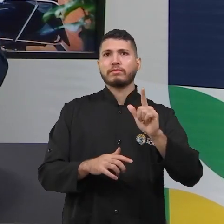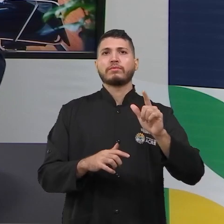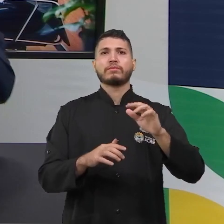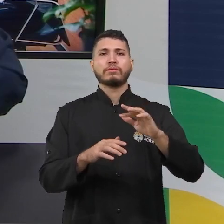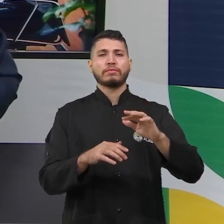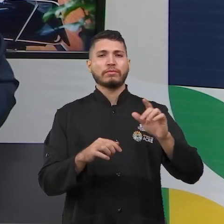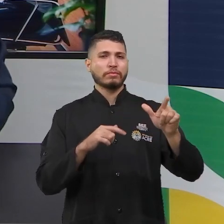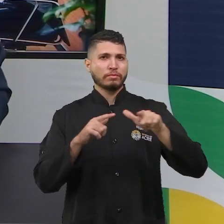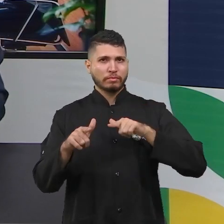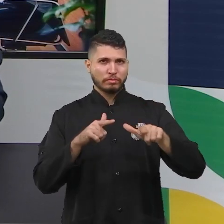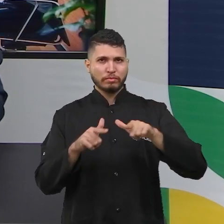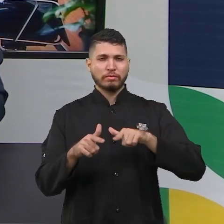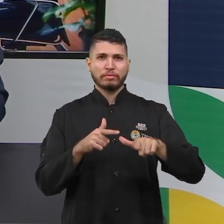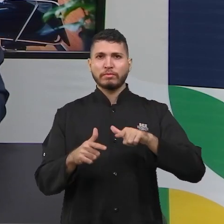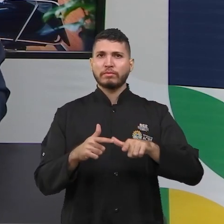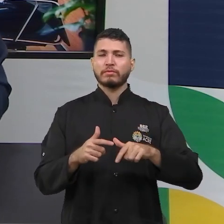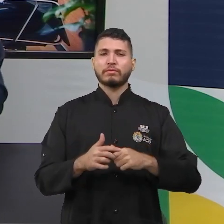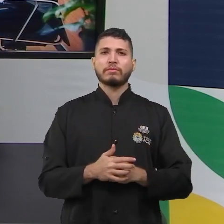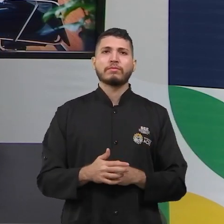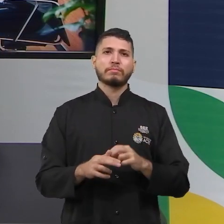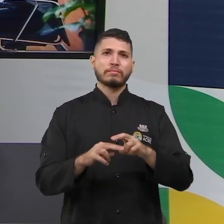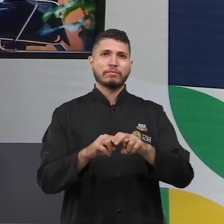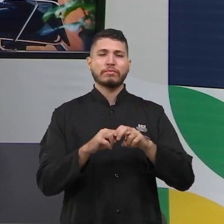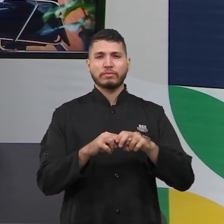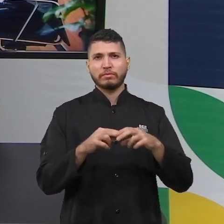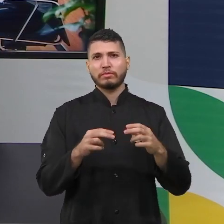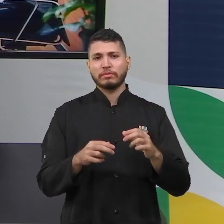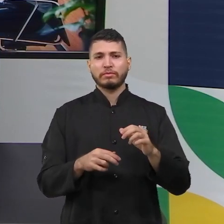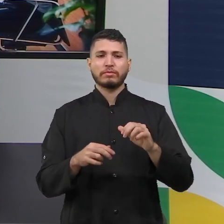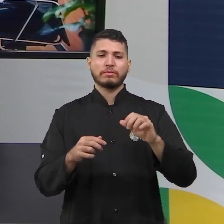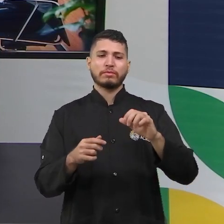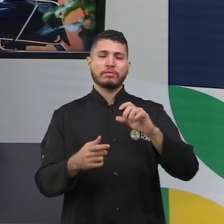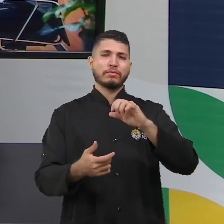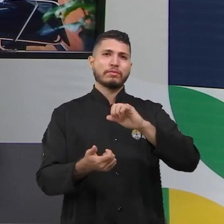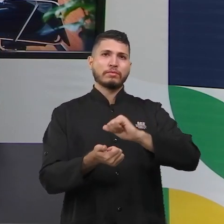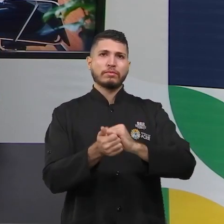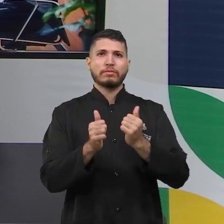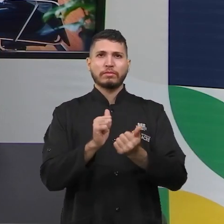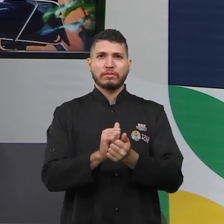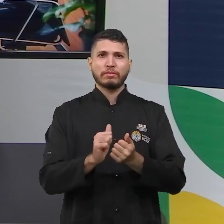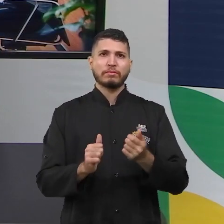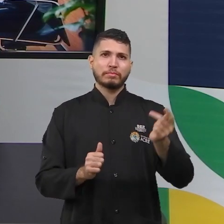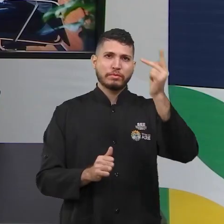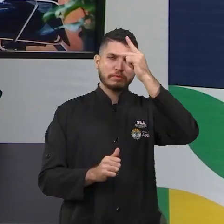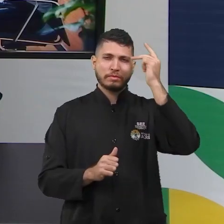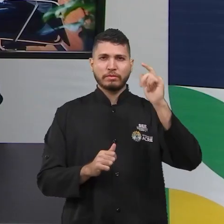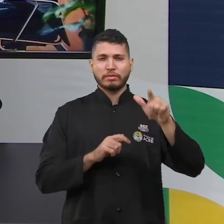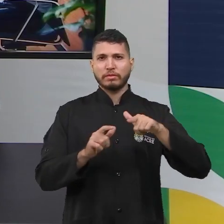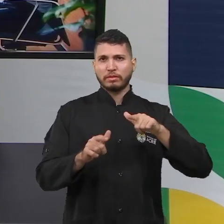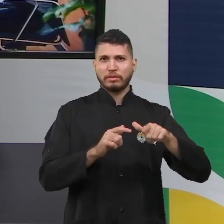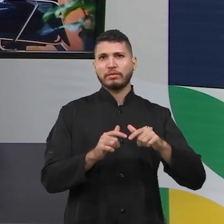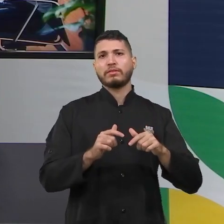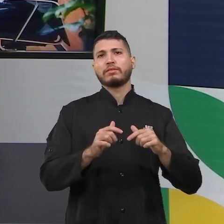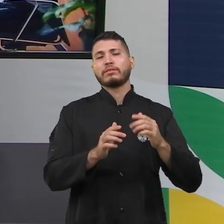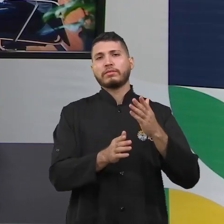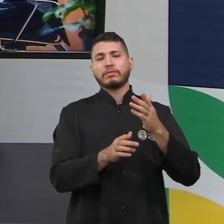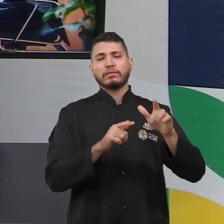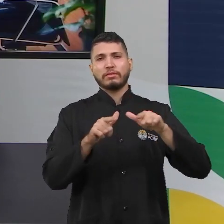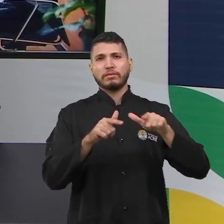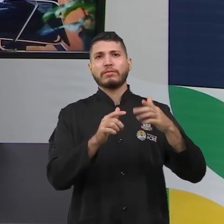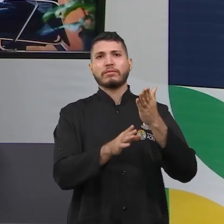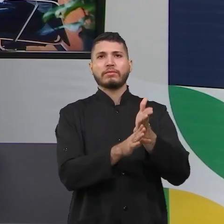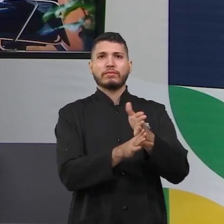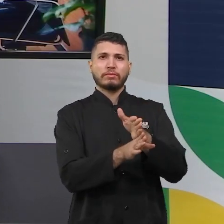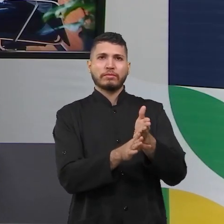palavra adaptabilidade é importante. Quem trabalha de forma híbrida, quem trabalha de forma, como eu